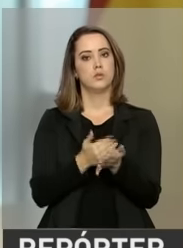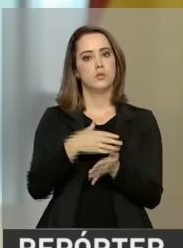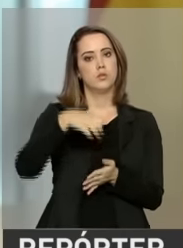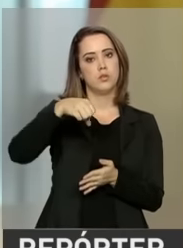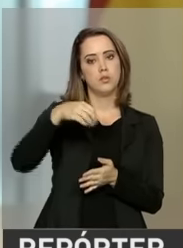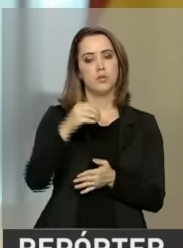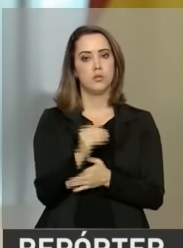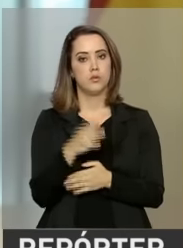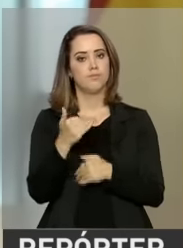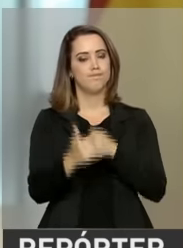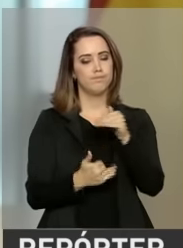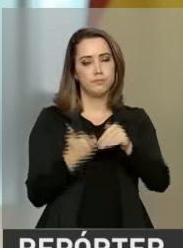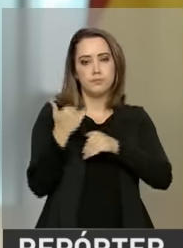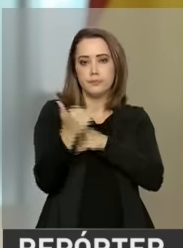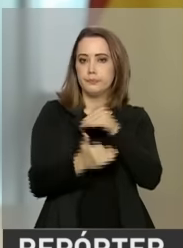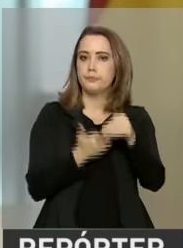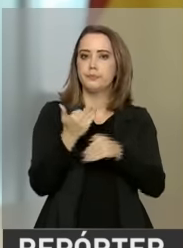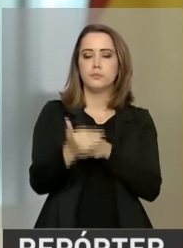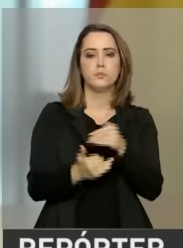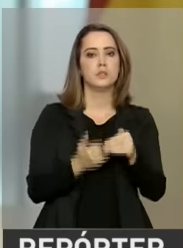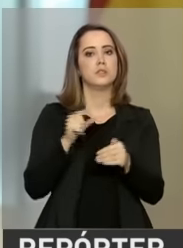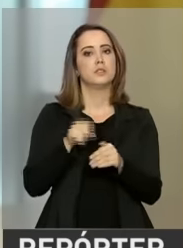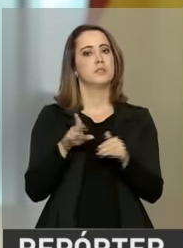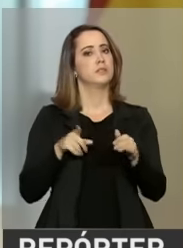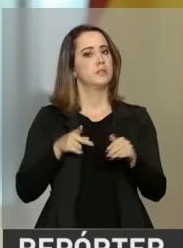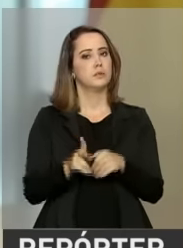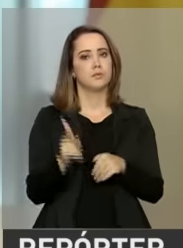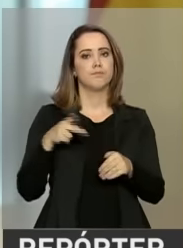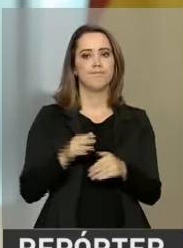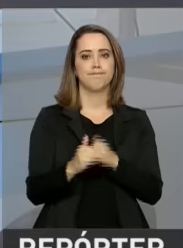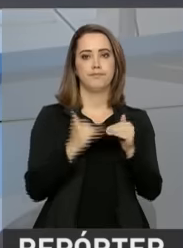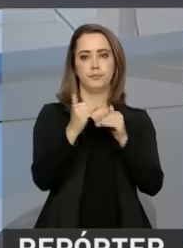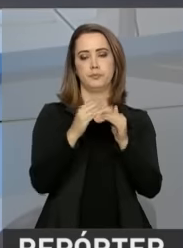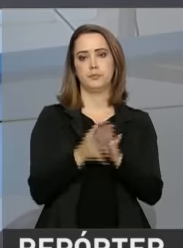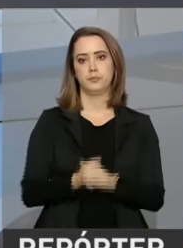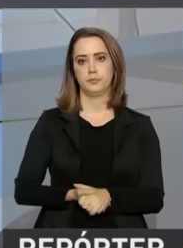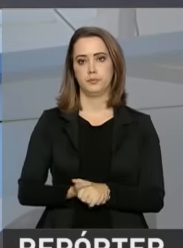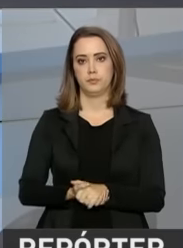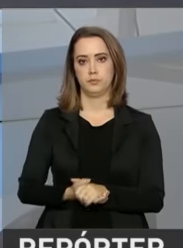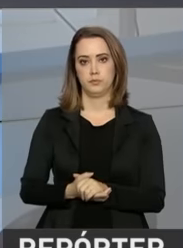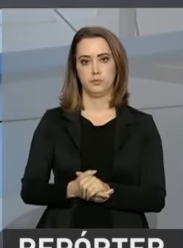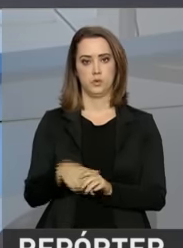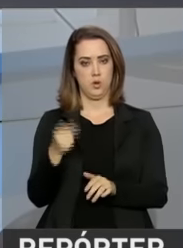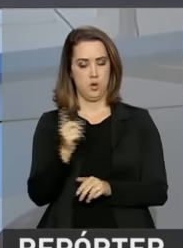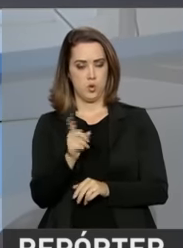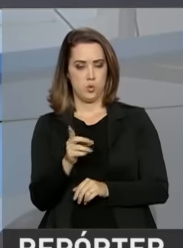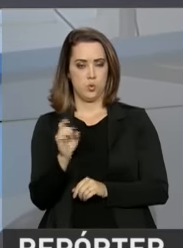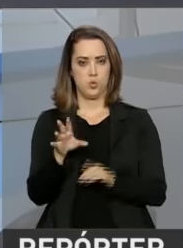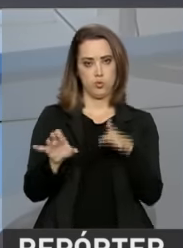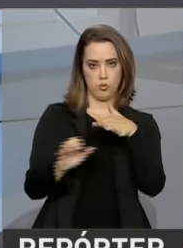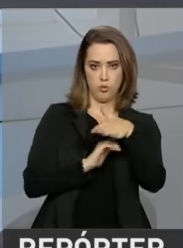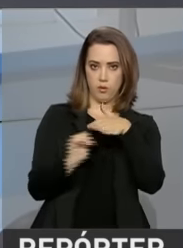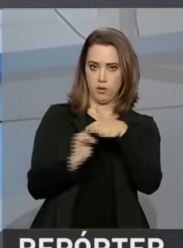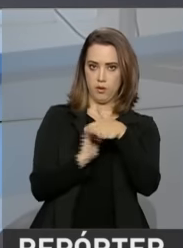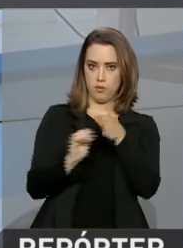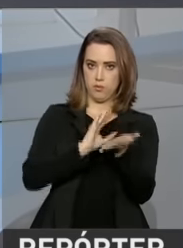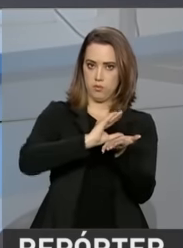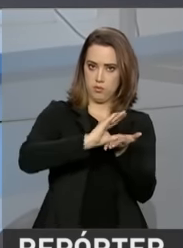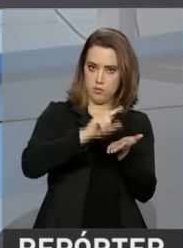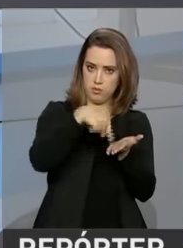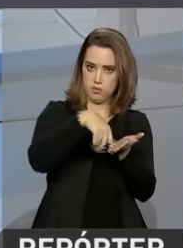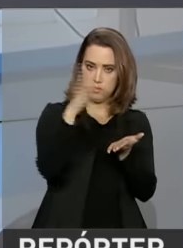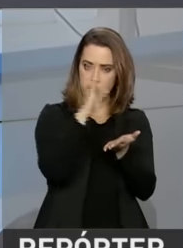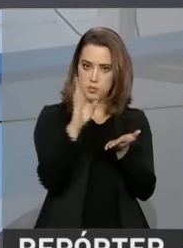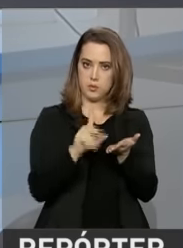90 e desde então tem tem se consolidado e aumentado e não é só o setor Empresarial que vem injetando dinheiro aqui no